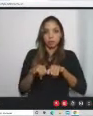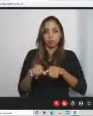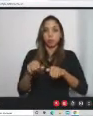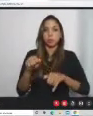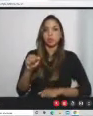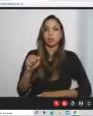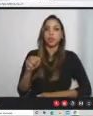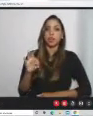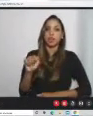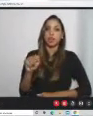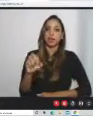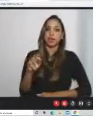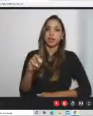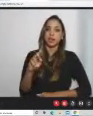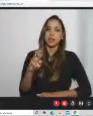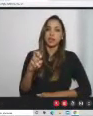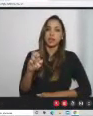Monte Castelo.